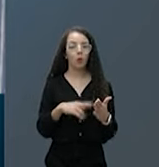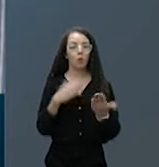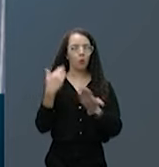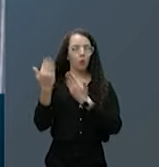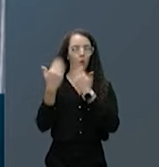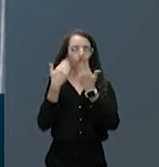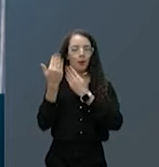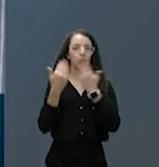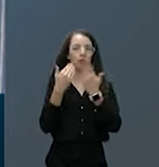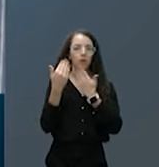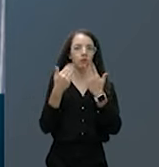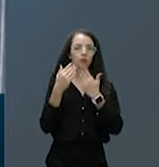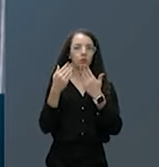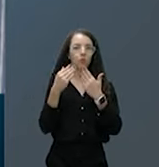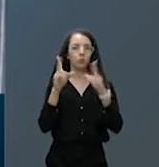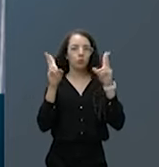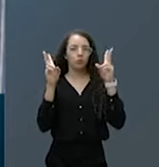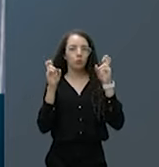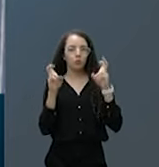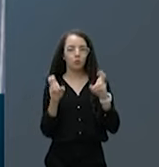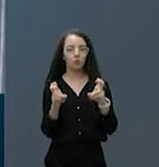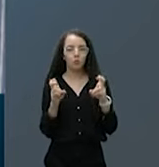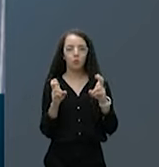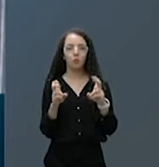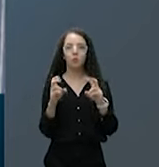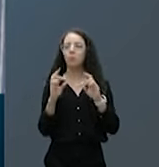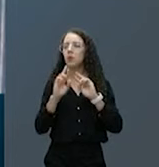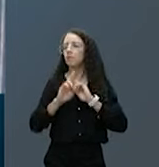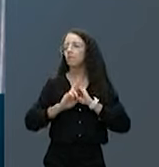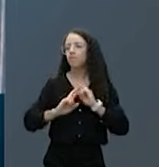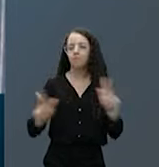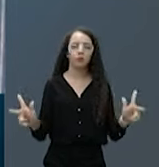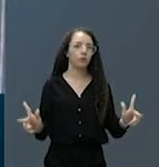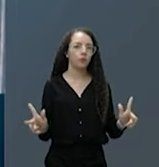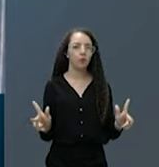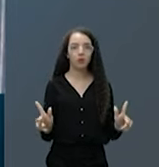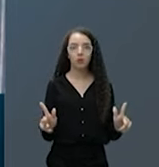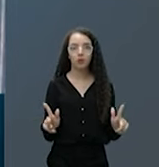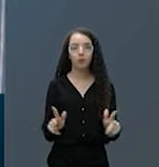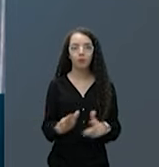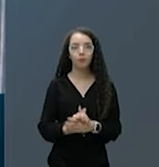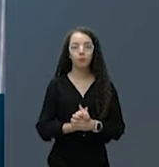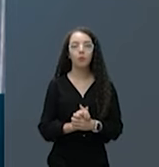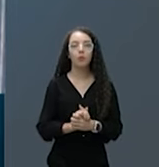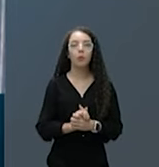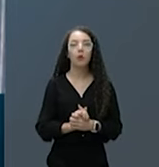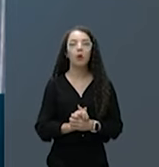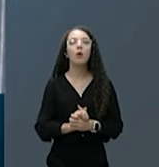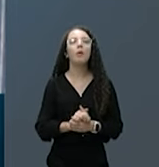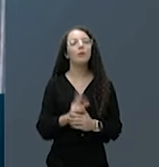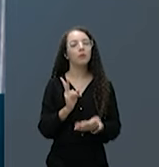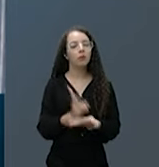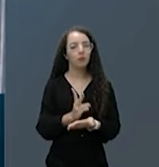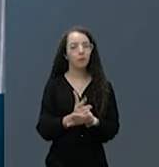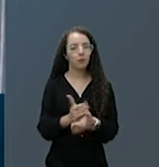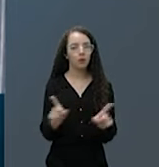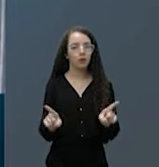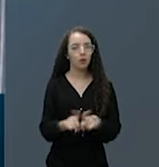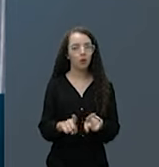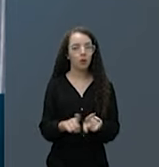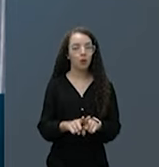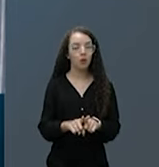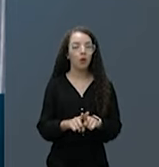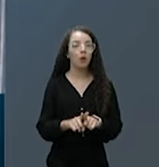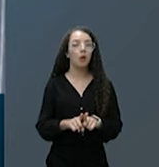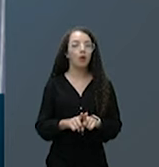são absolutamente distintas. Ademais, sublinhe-se que a embargante se